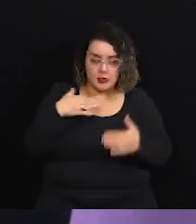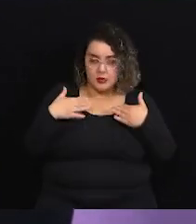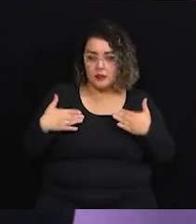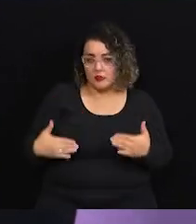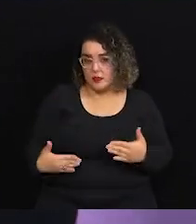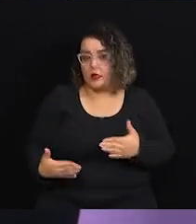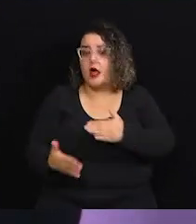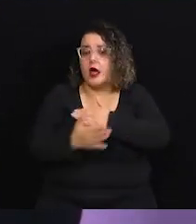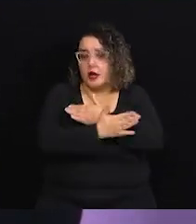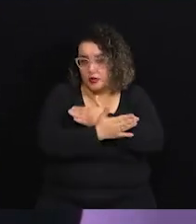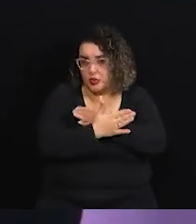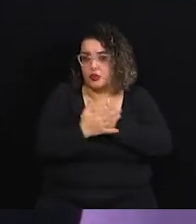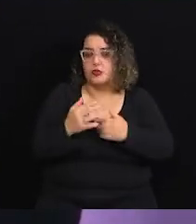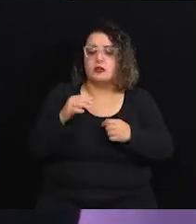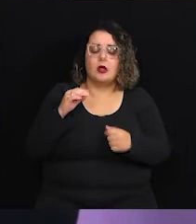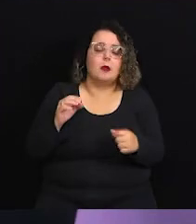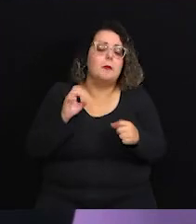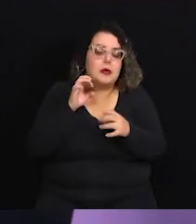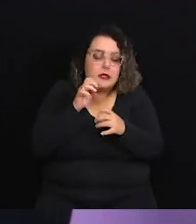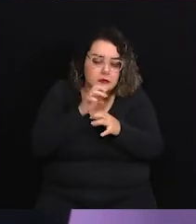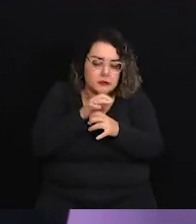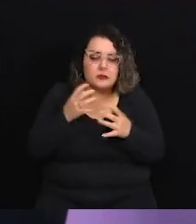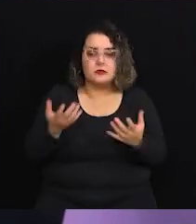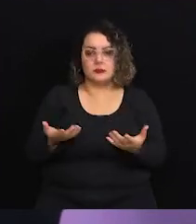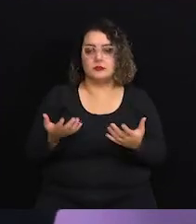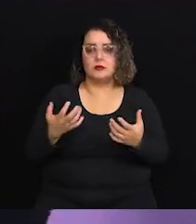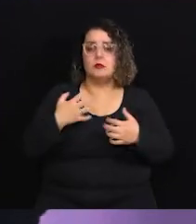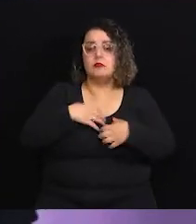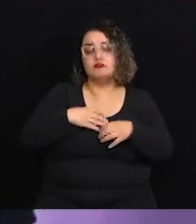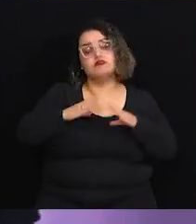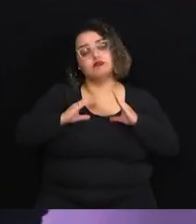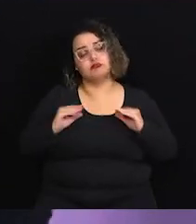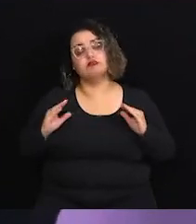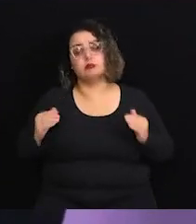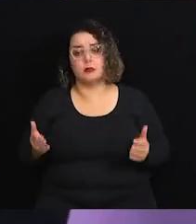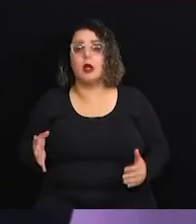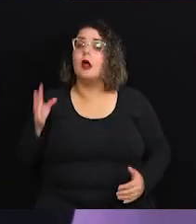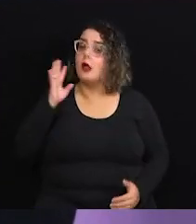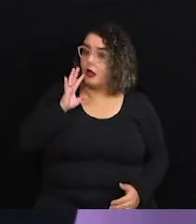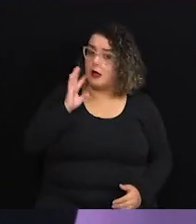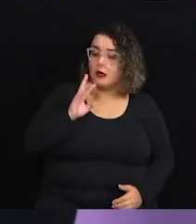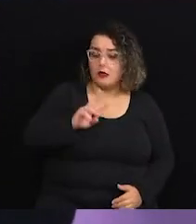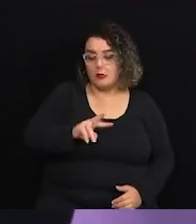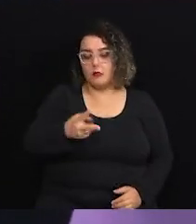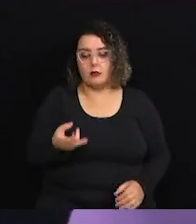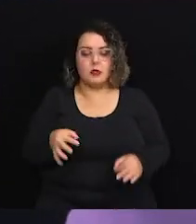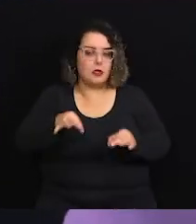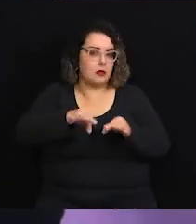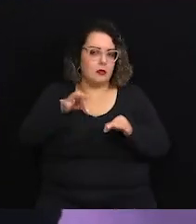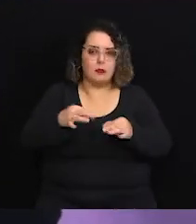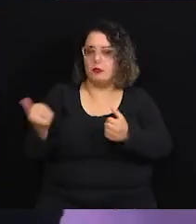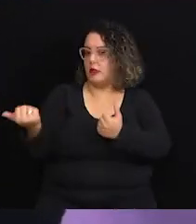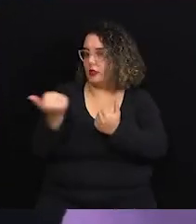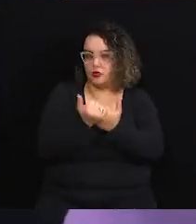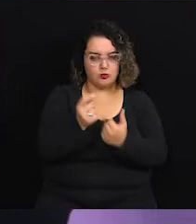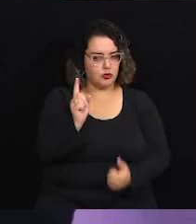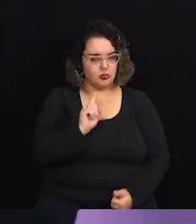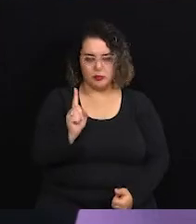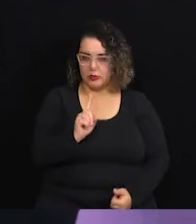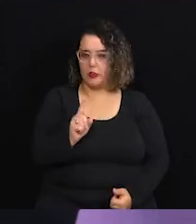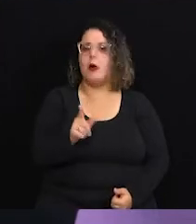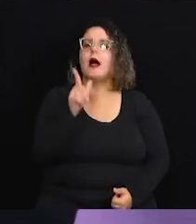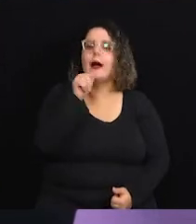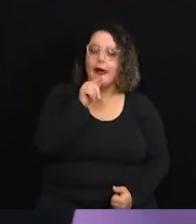o corpo, então vai ajudar a aquecer o corpo aquecido, vai dar uma sensação de conforto, então é legal intercalar, mas substituir